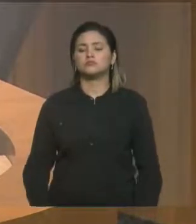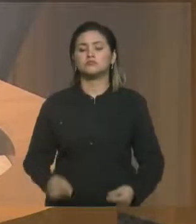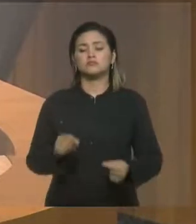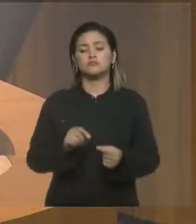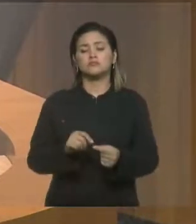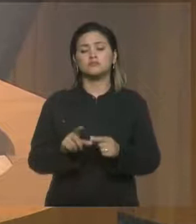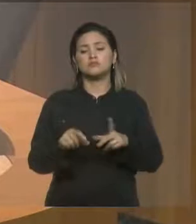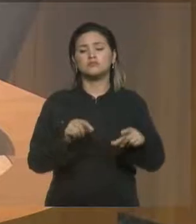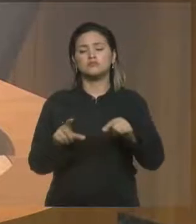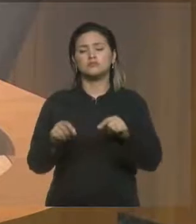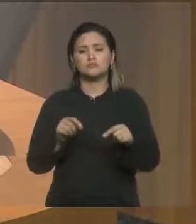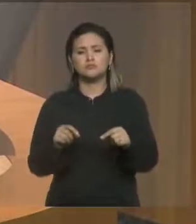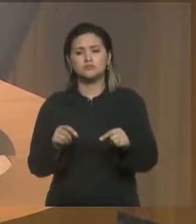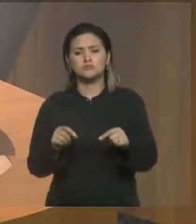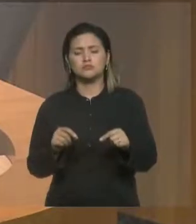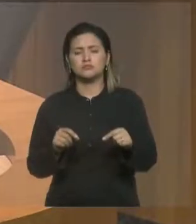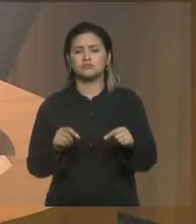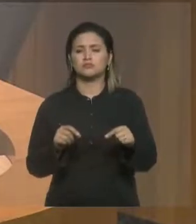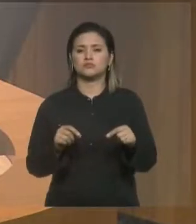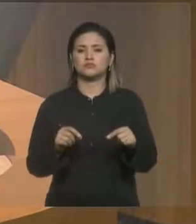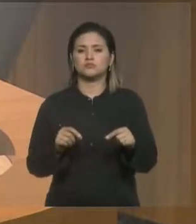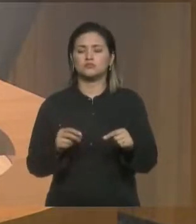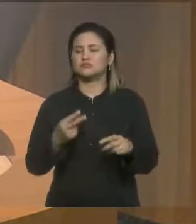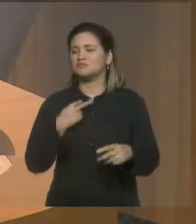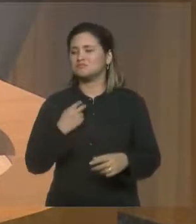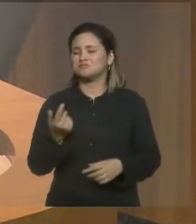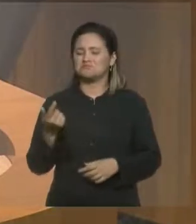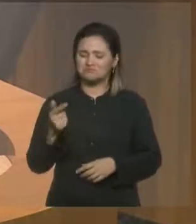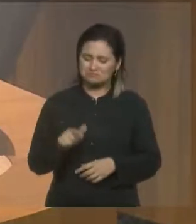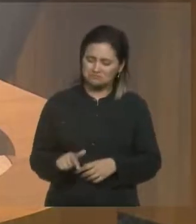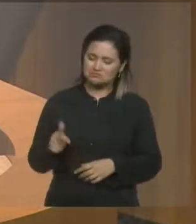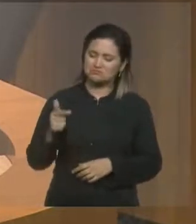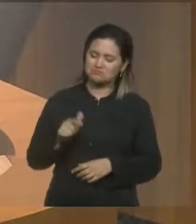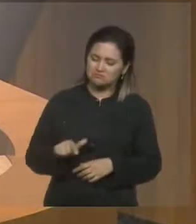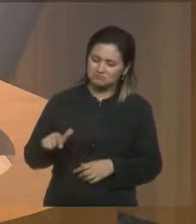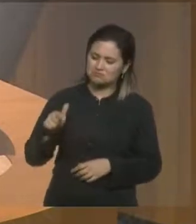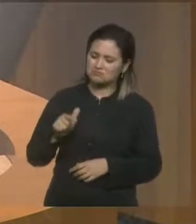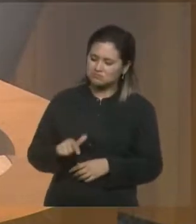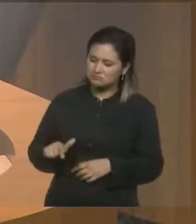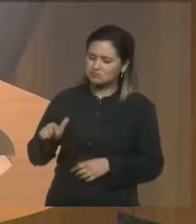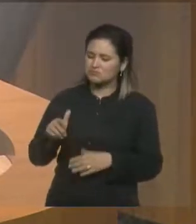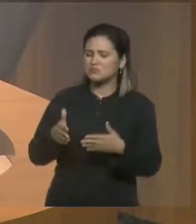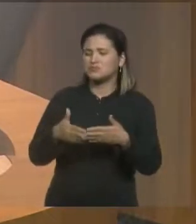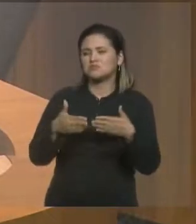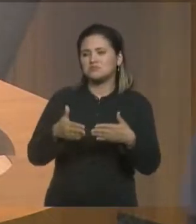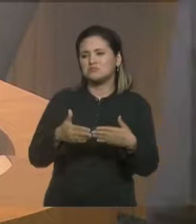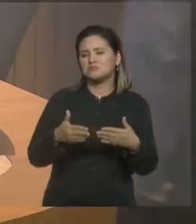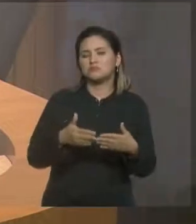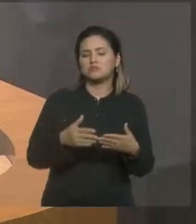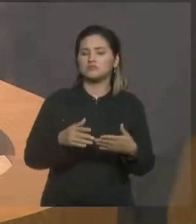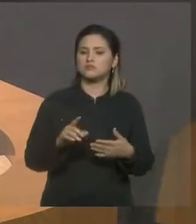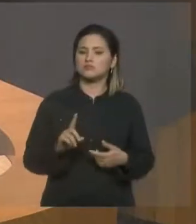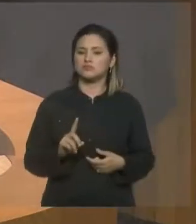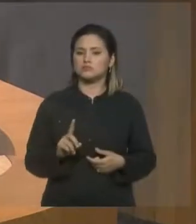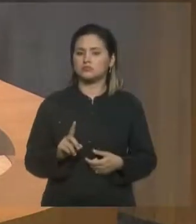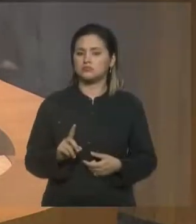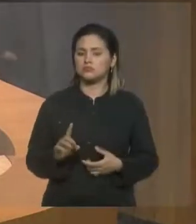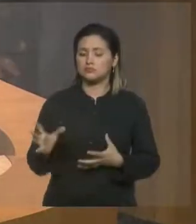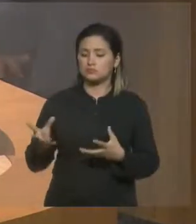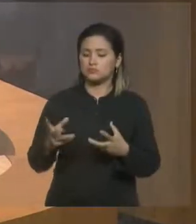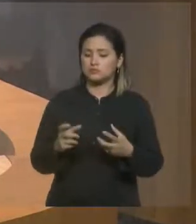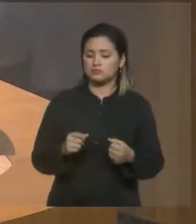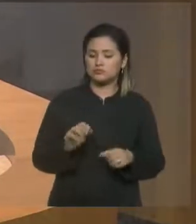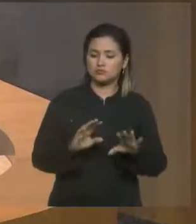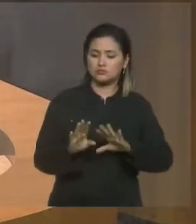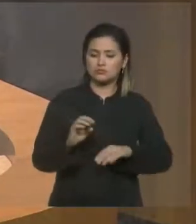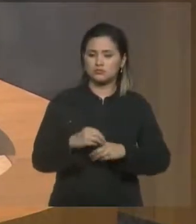maneira repetida, todo começo de ano e final de ano, para apagar incêndios. O atendimento oncológico no Maranhão, ele